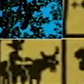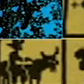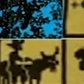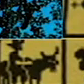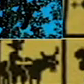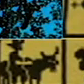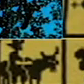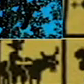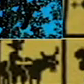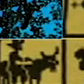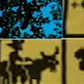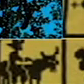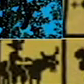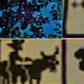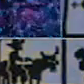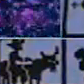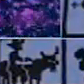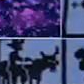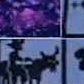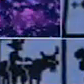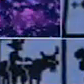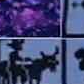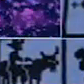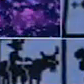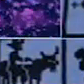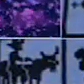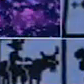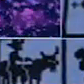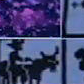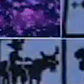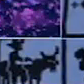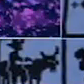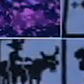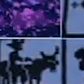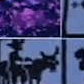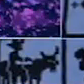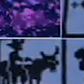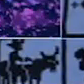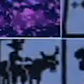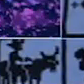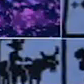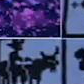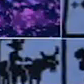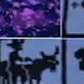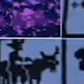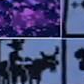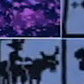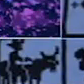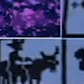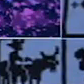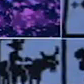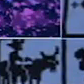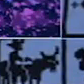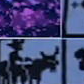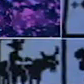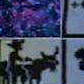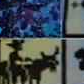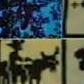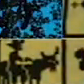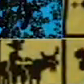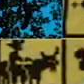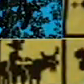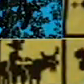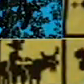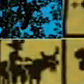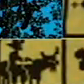dizer: vamos dar uma paradinha, está na hora de comer. E a barriga completou: já sei o que vou